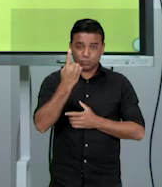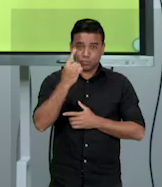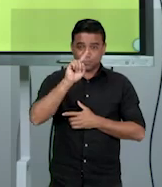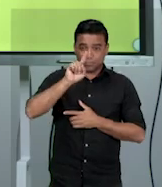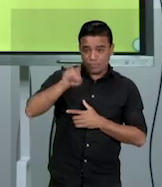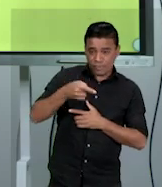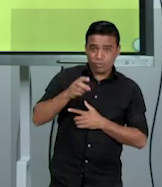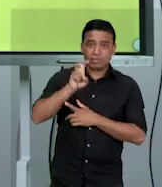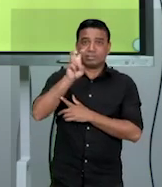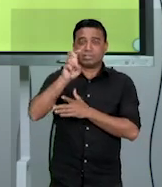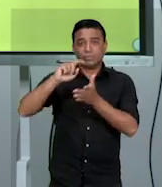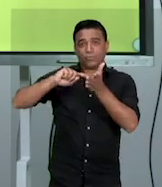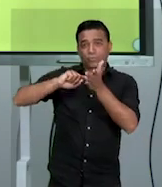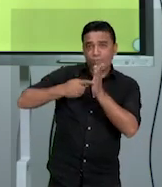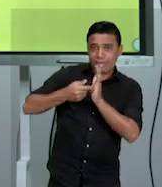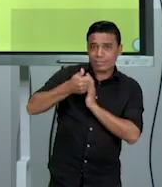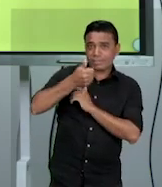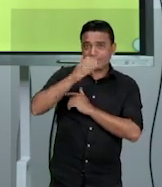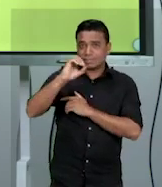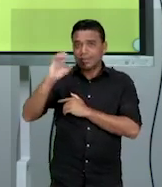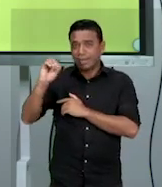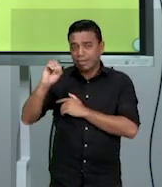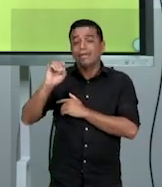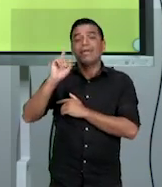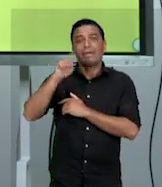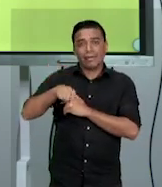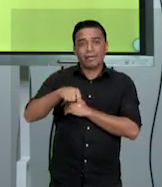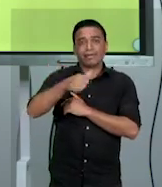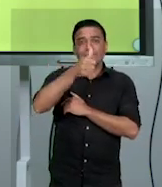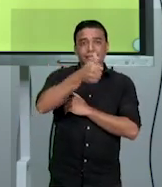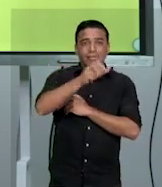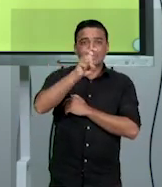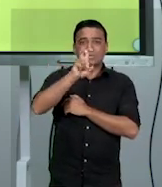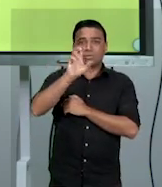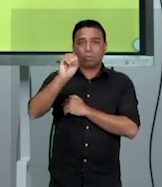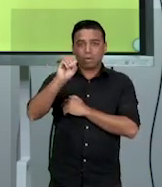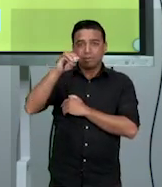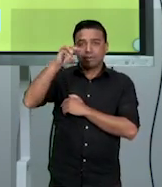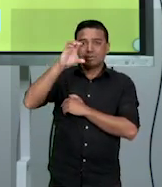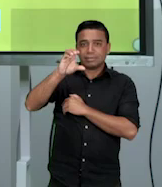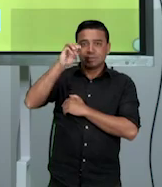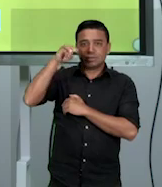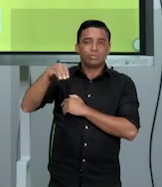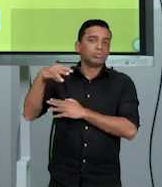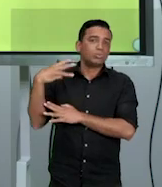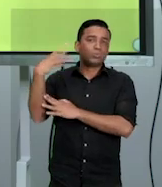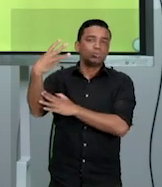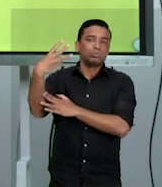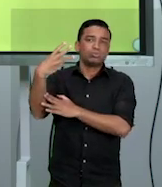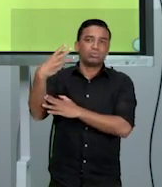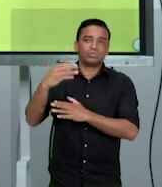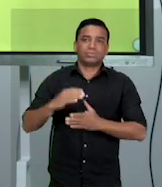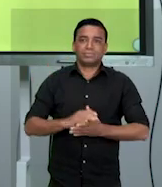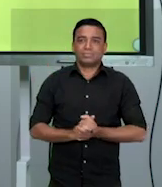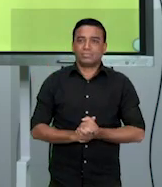1,5 vezes 100, 150 centímetros cúbicos, ok?